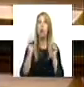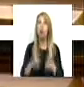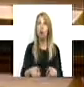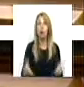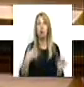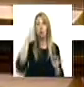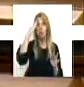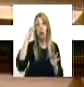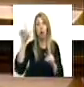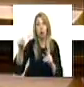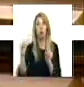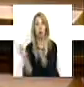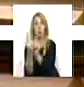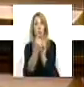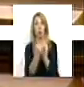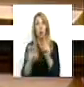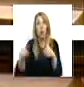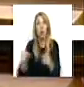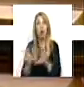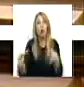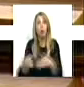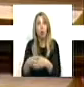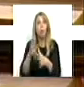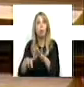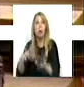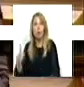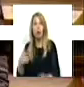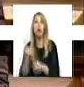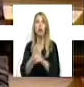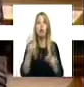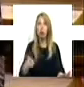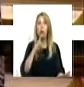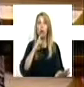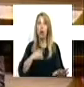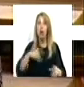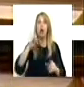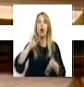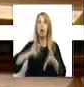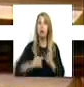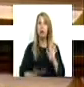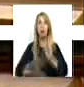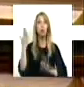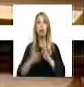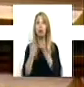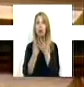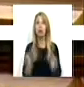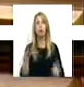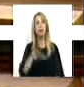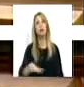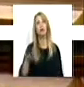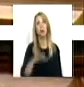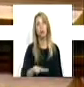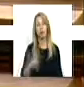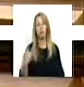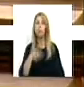também aos outros grupos parlamentares, alertar para a necessidade e urgência da resolução desta situação.